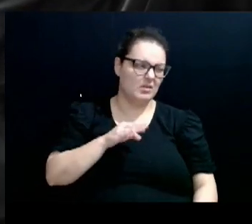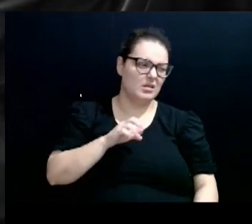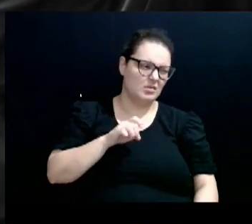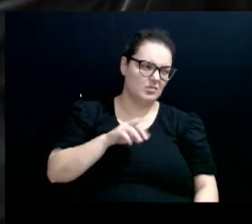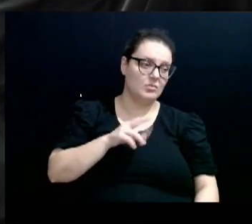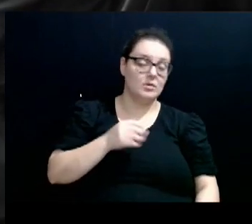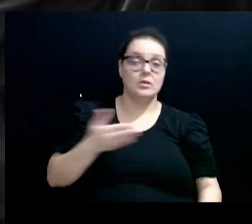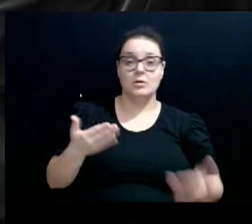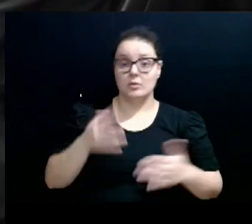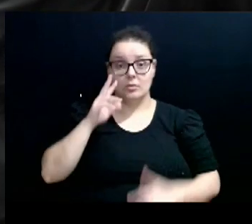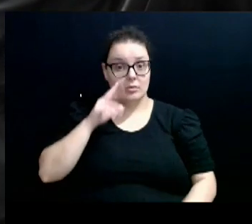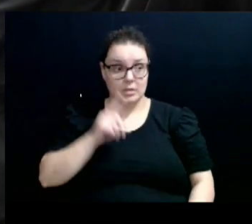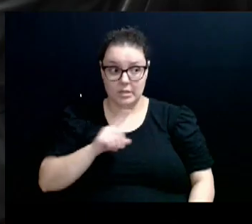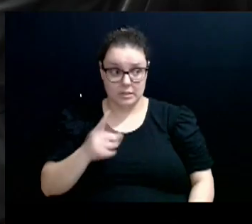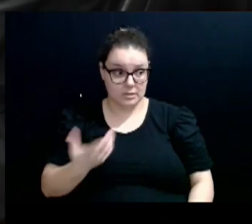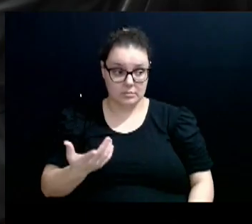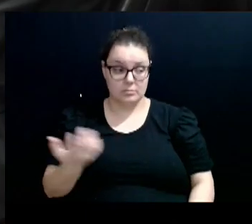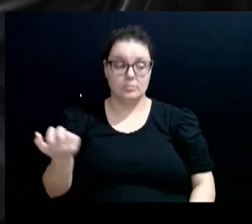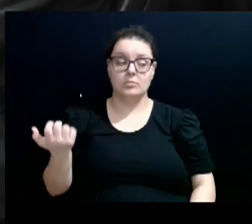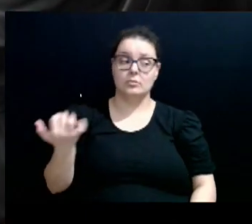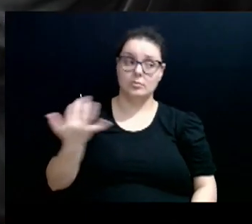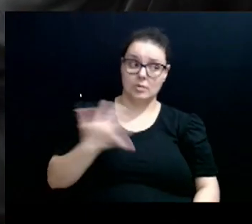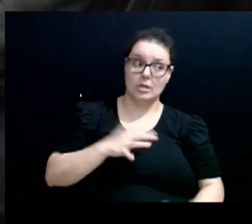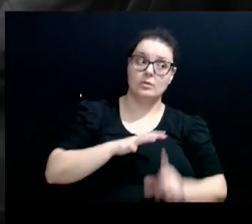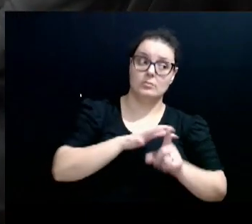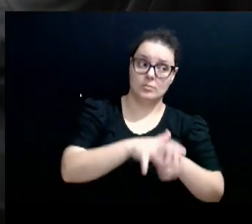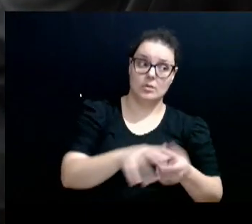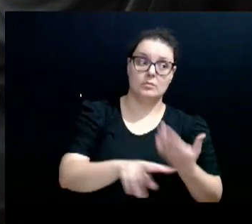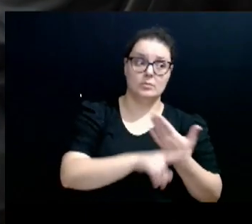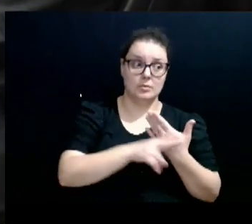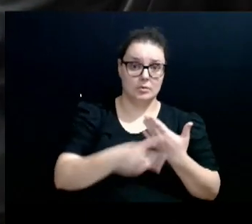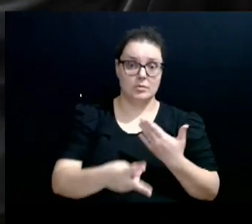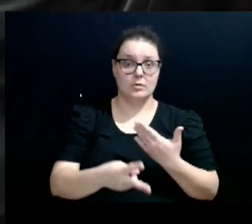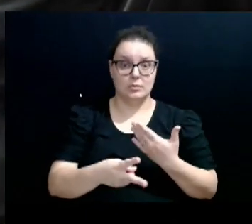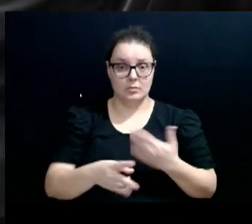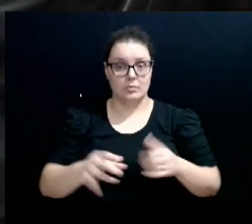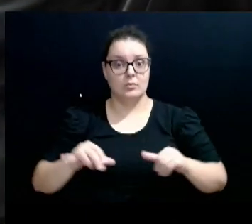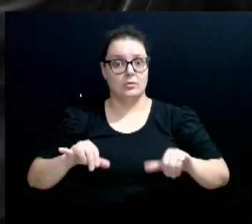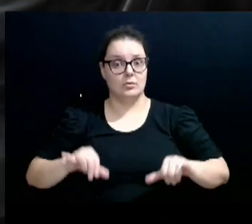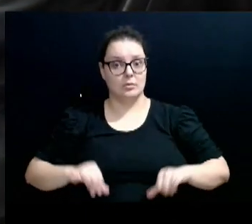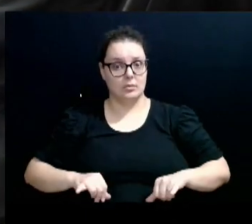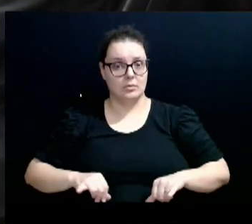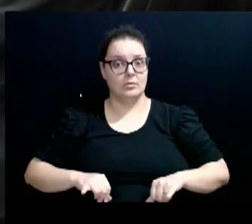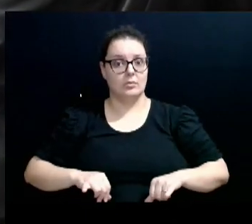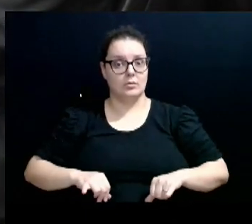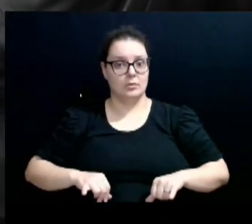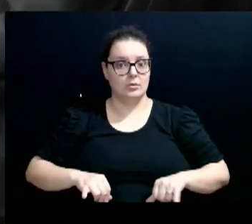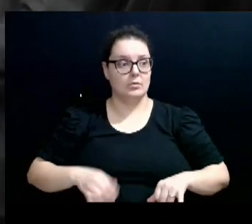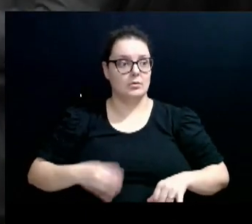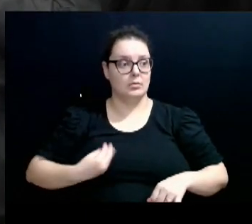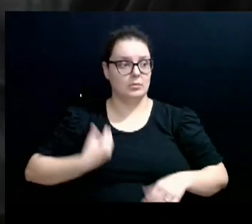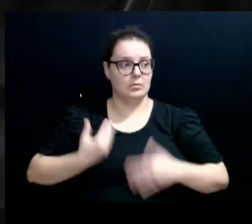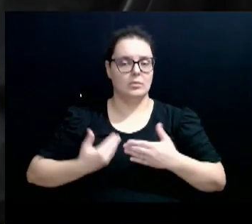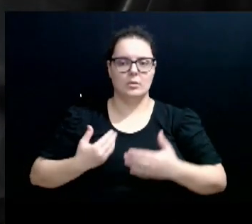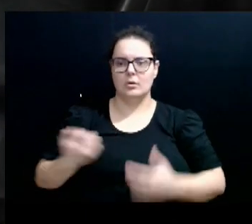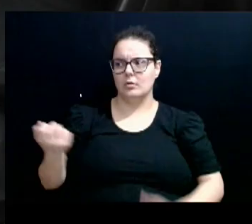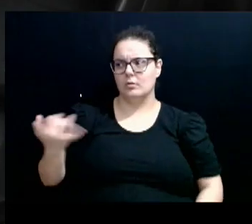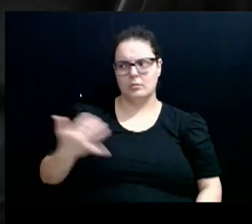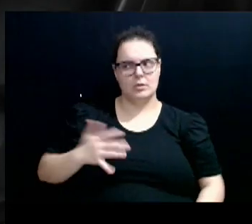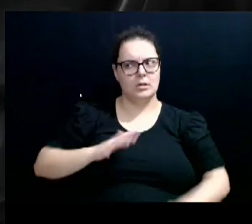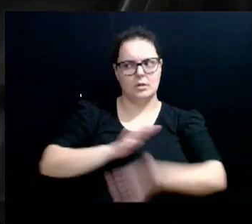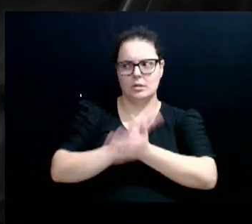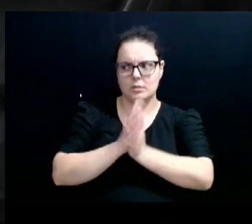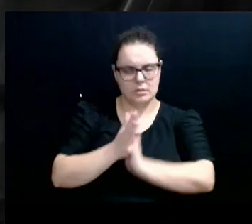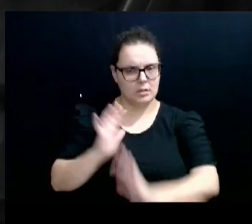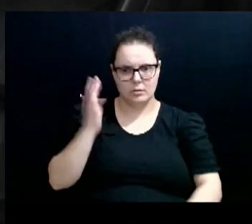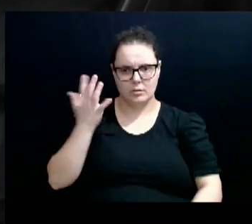o quanto o bullying causa de real sofrimento a quem passa por isso. Quantas tragédias têm acontecido. Então, a questão